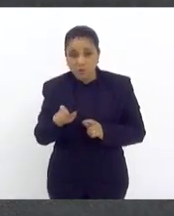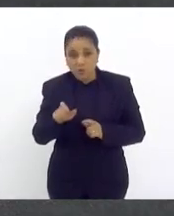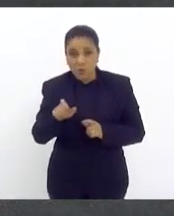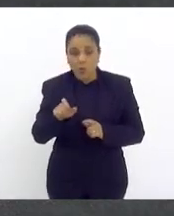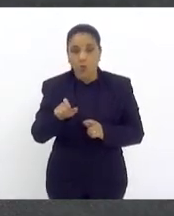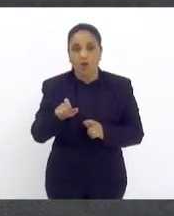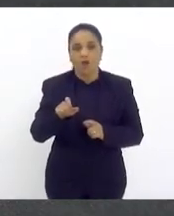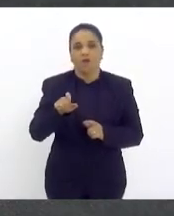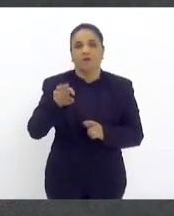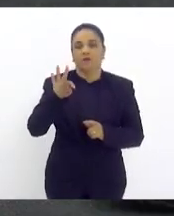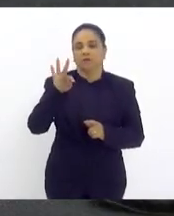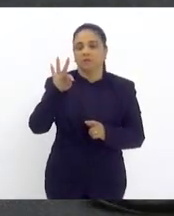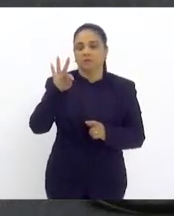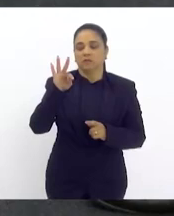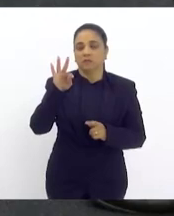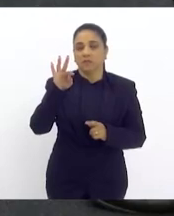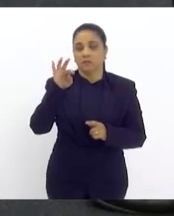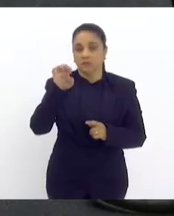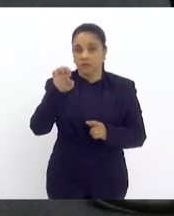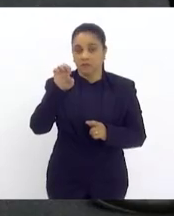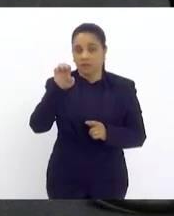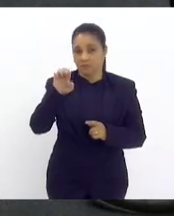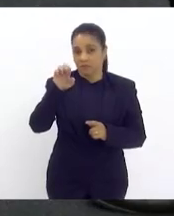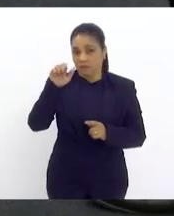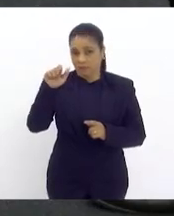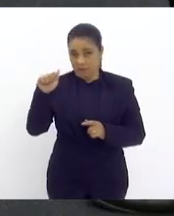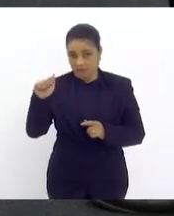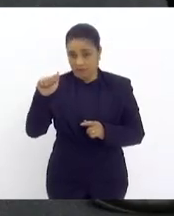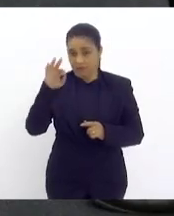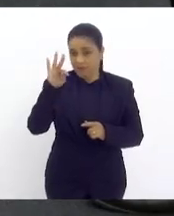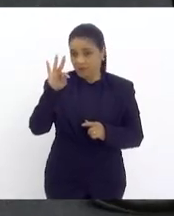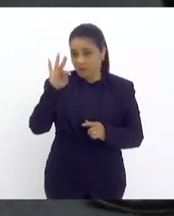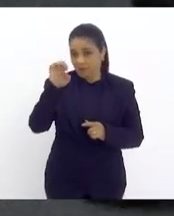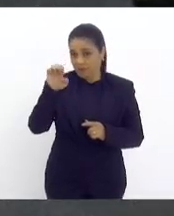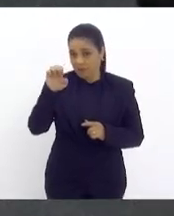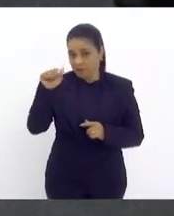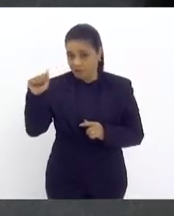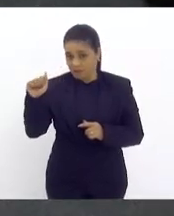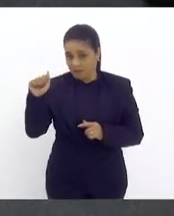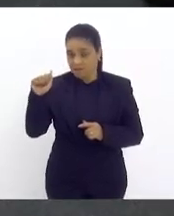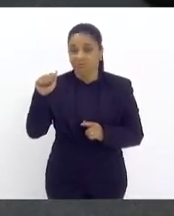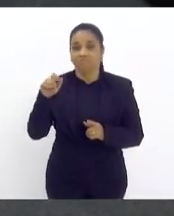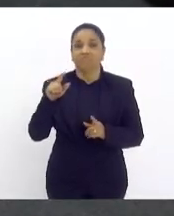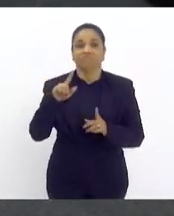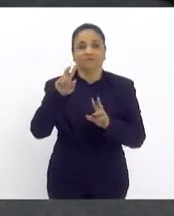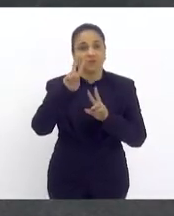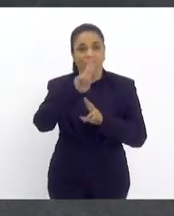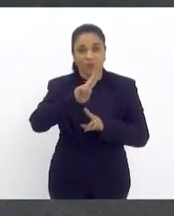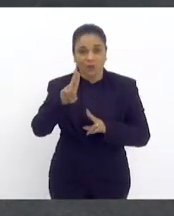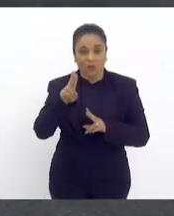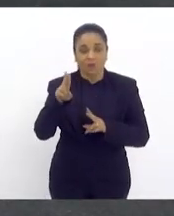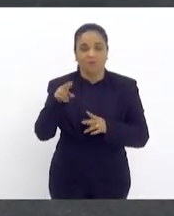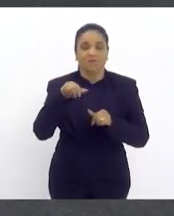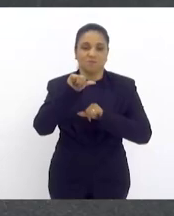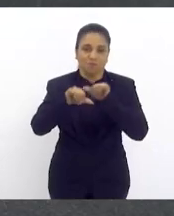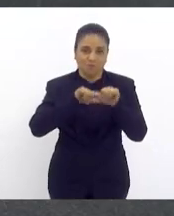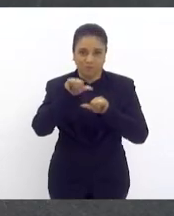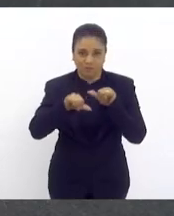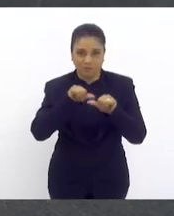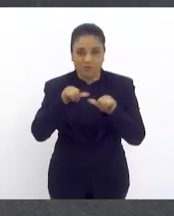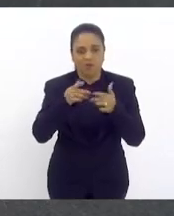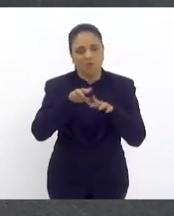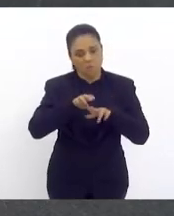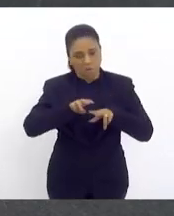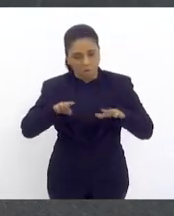transtorno dos espectro autista evidentemente Acredito eu que chegaram até a mesa diretora